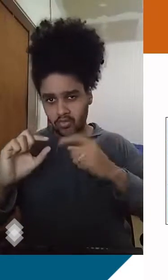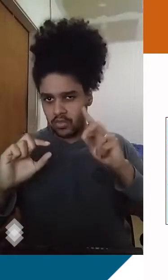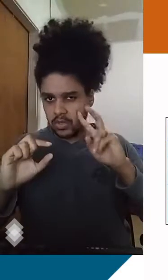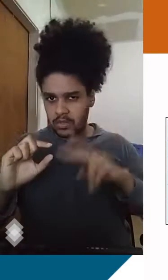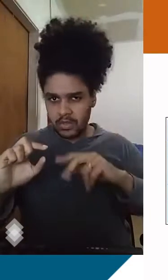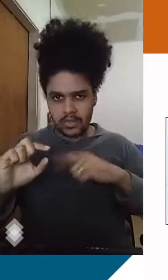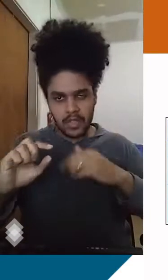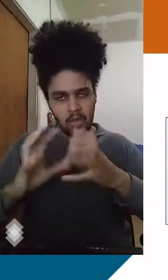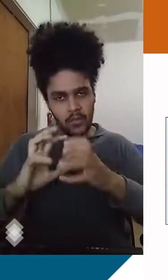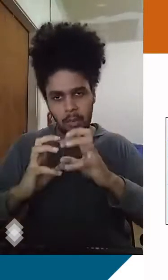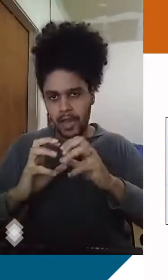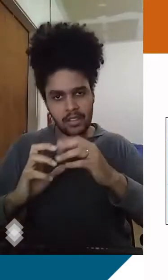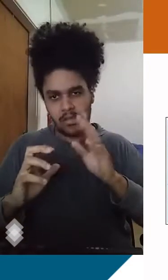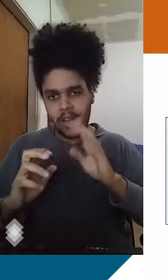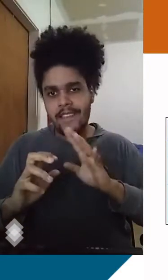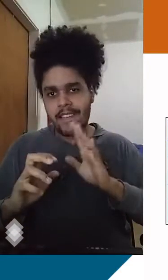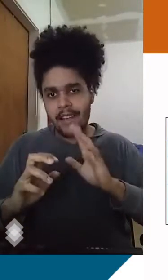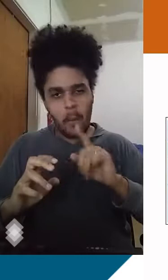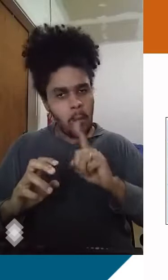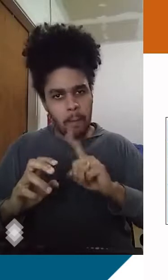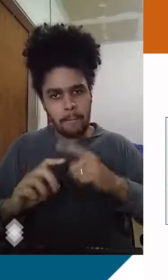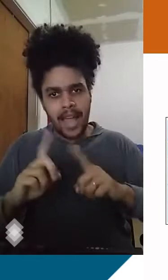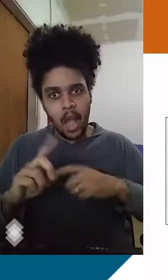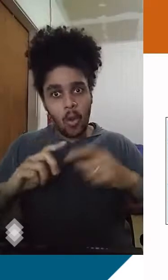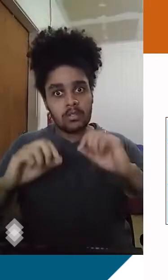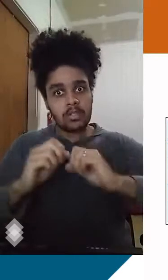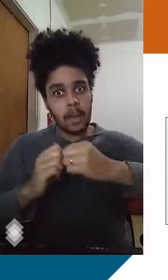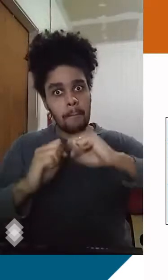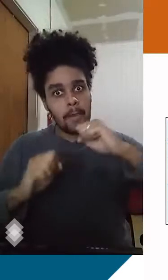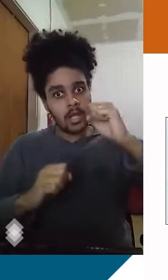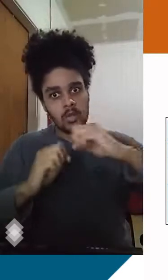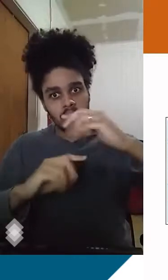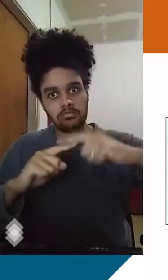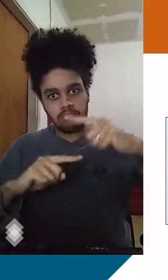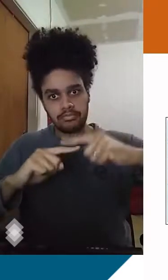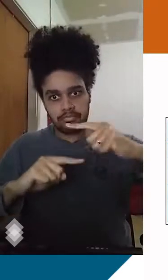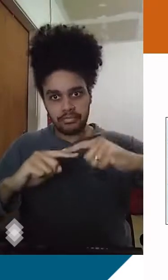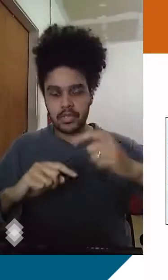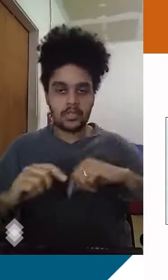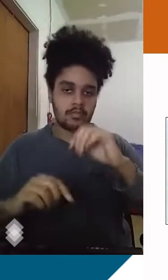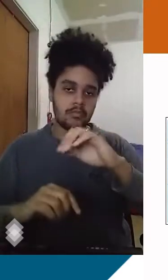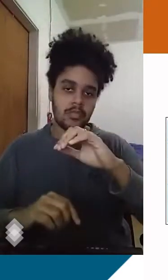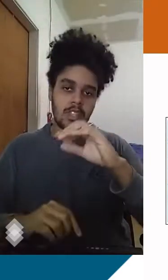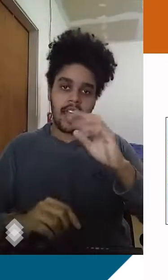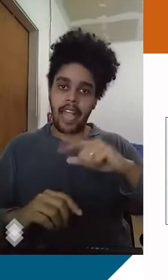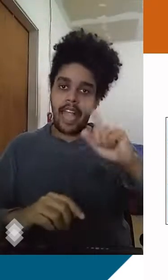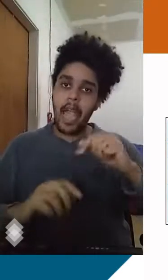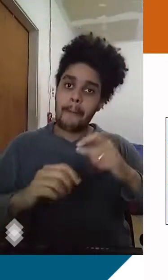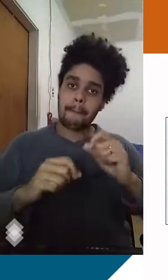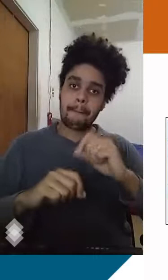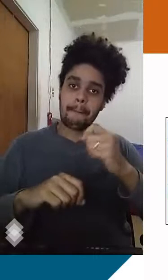o tamanho, a gente vê que o formato não está legal, mas olha o tamanho do continente que na verdade, na realidade, né, é